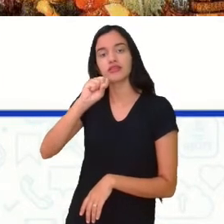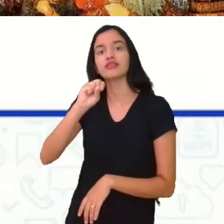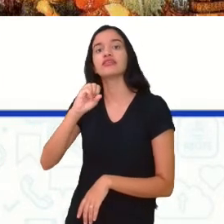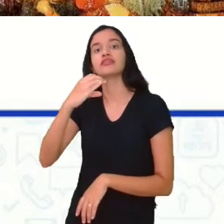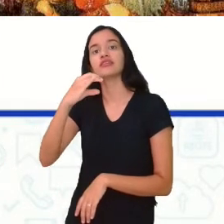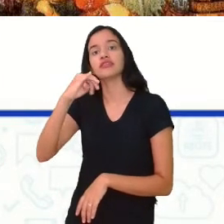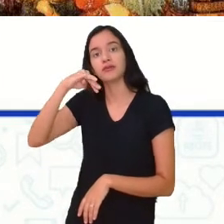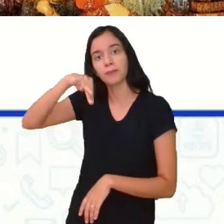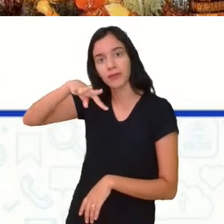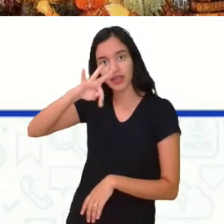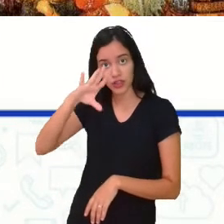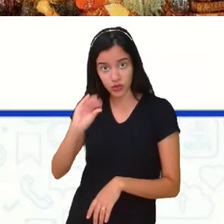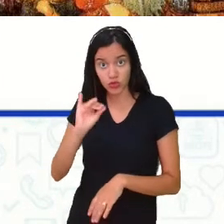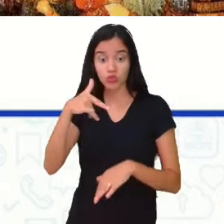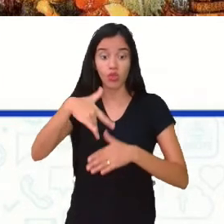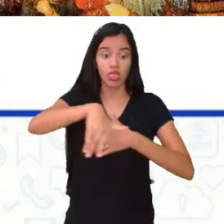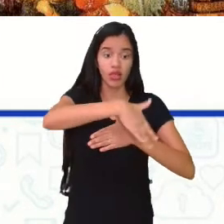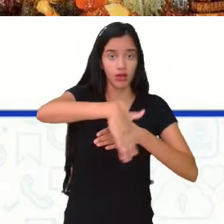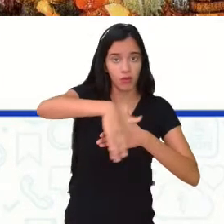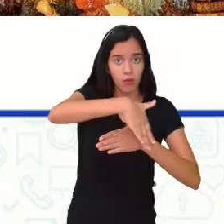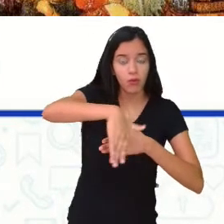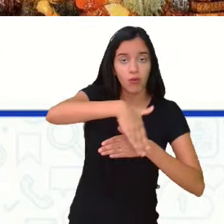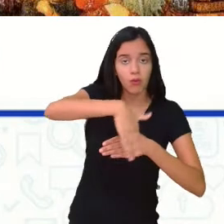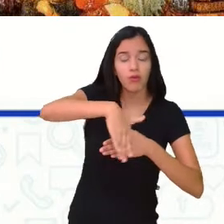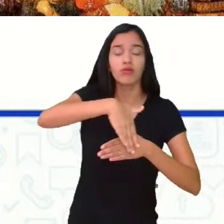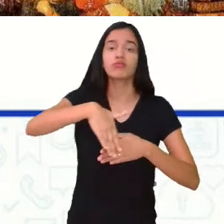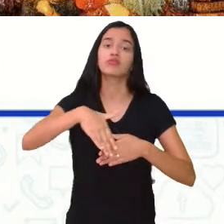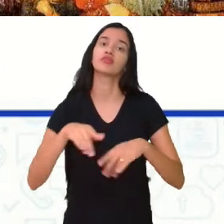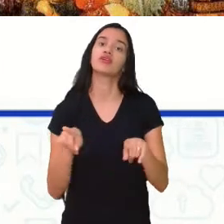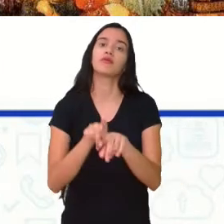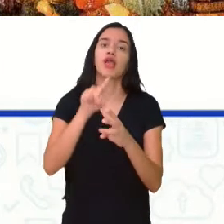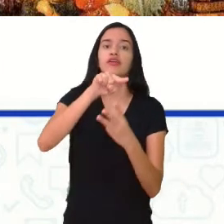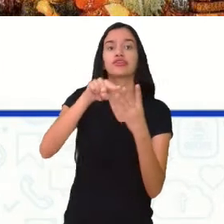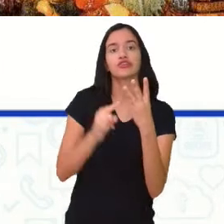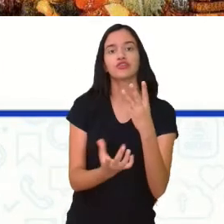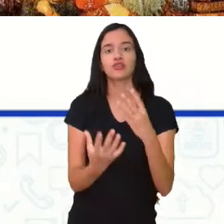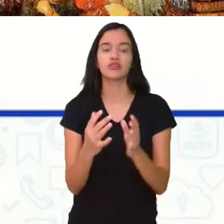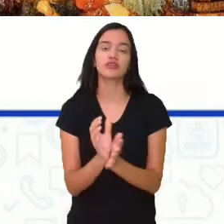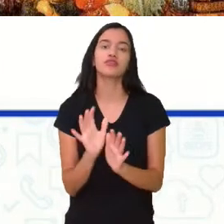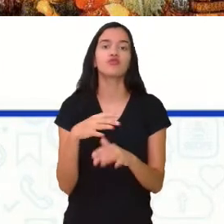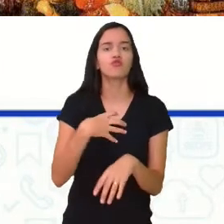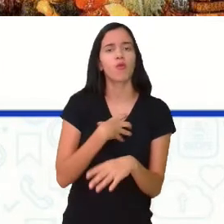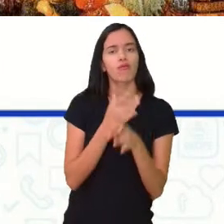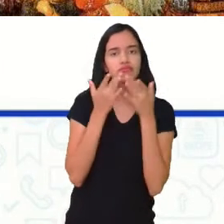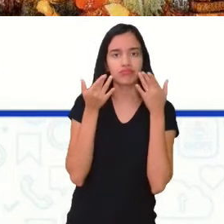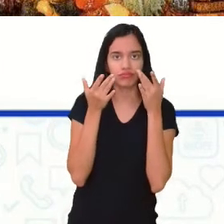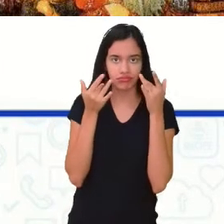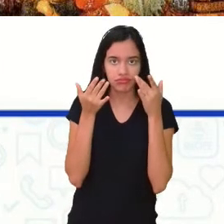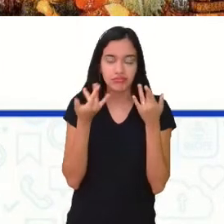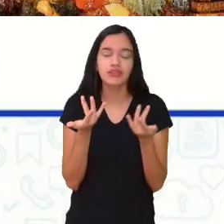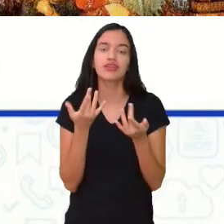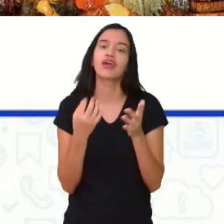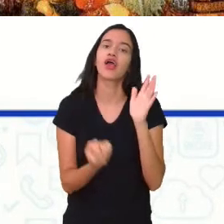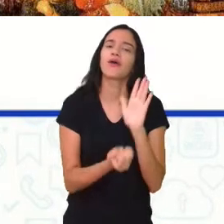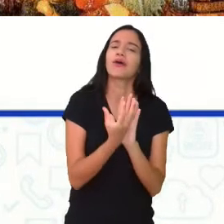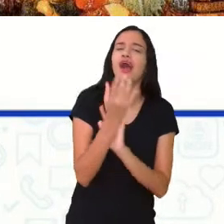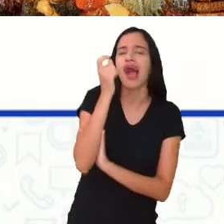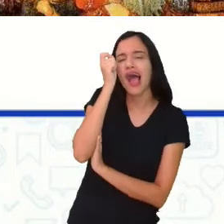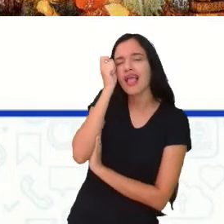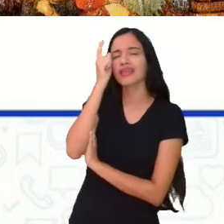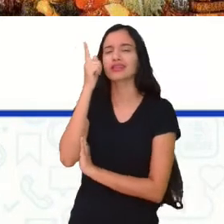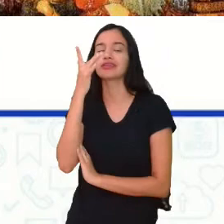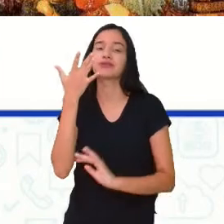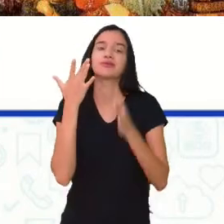um teatro feito na rua. E essas 3 formas de teatro construíram essa ideia de que